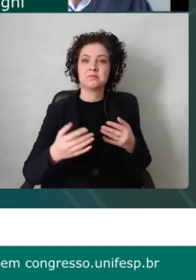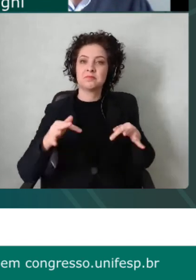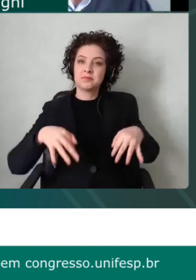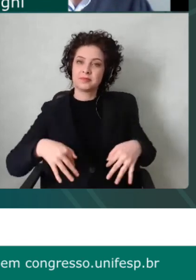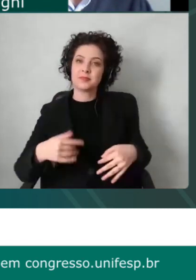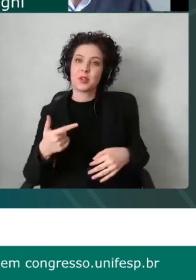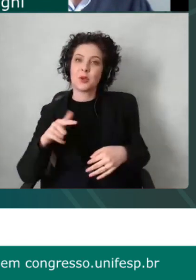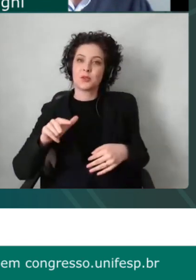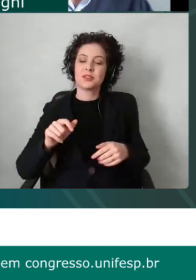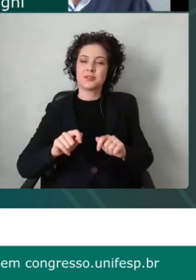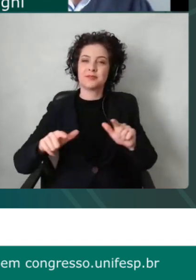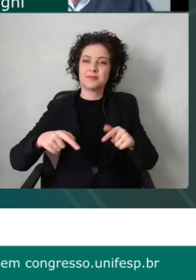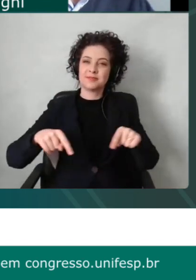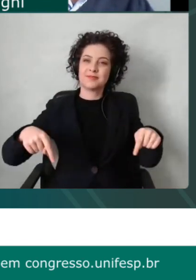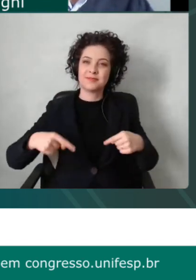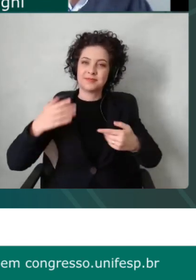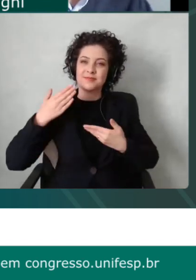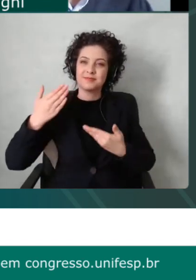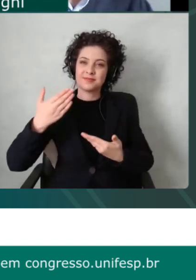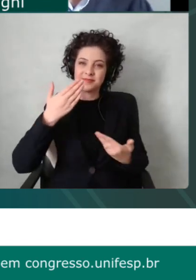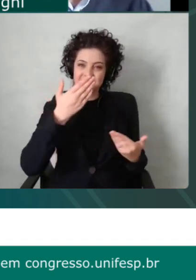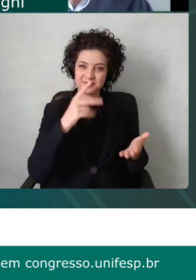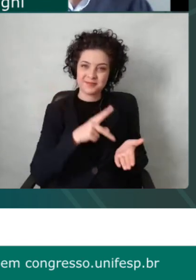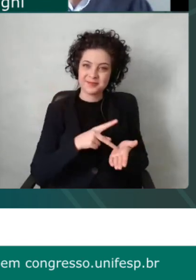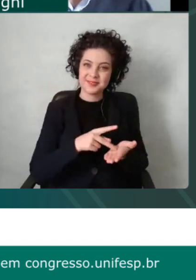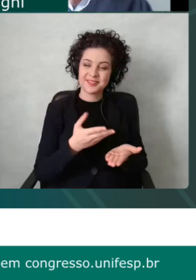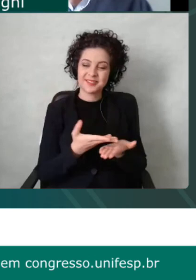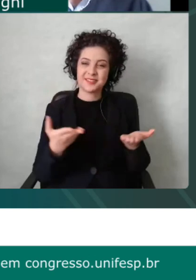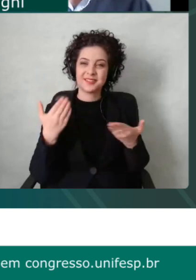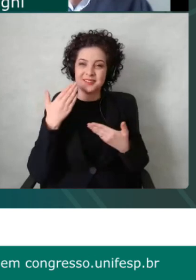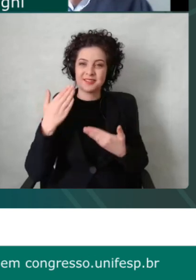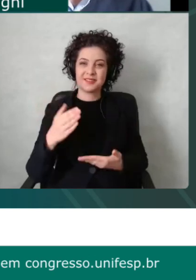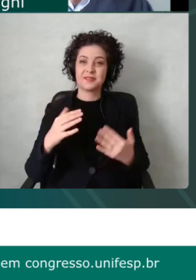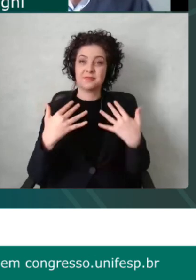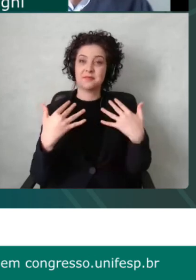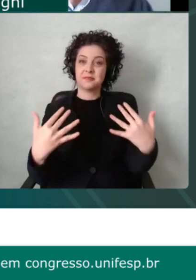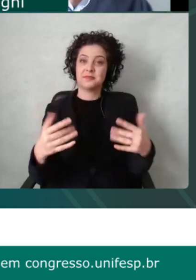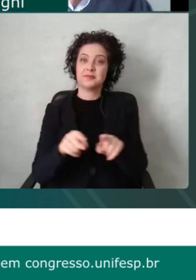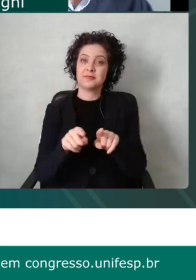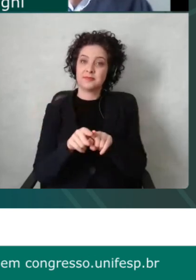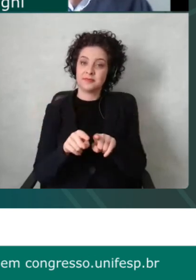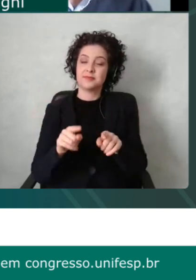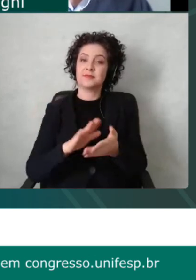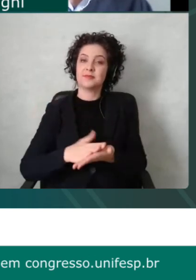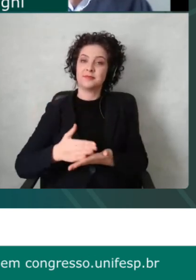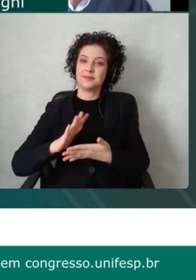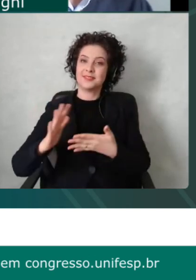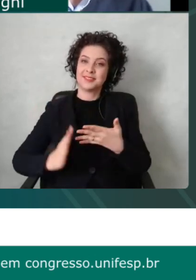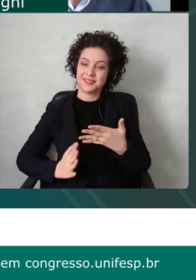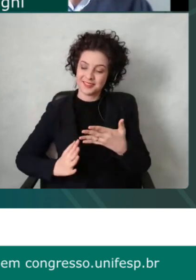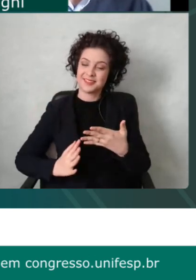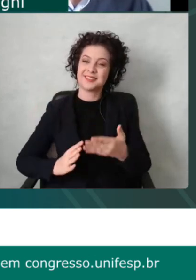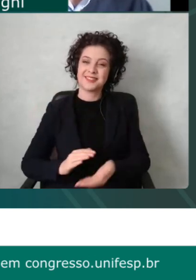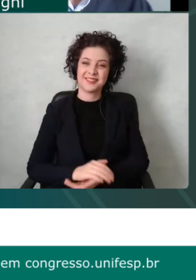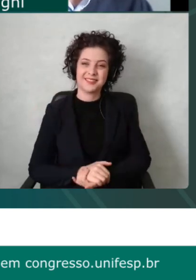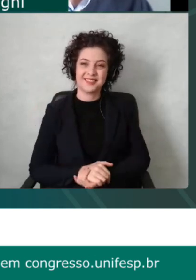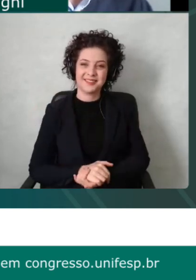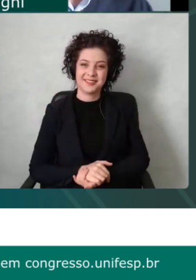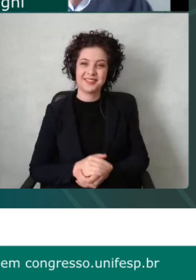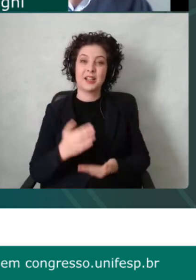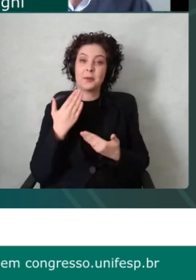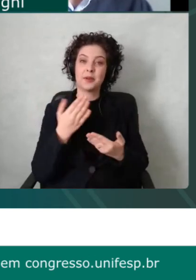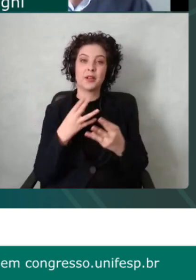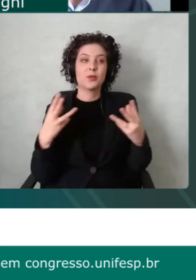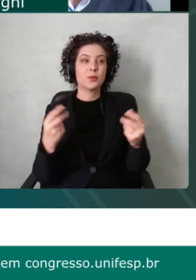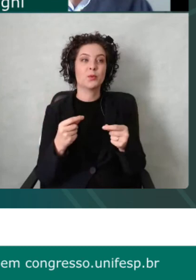essa sala. Muito obrigado mesmo a todos, obrigado à audiência, obrigado às intérpretes de Libras. E obrigado a toda a equipe que está